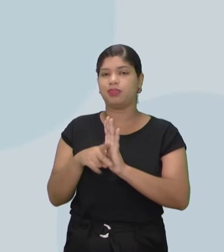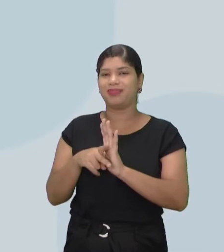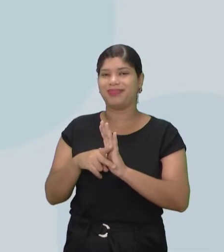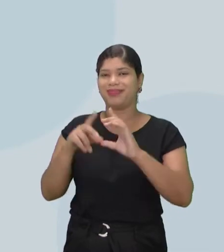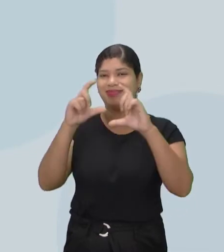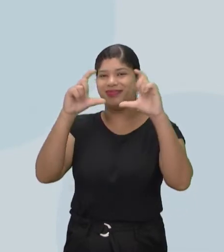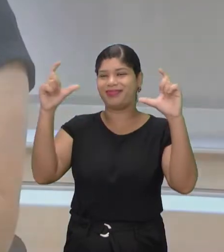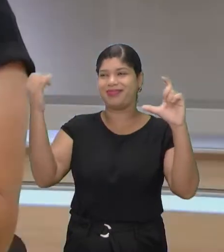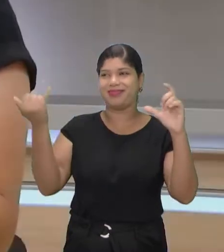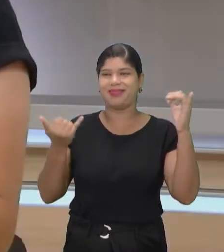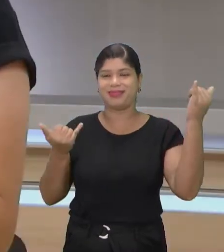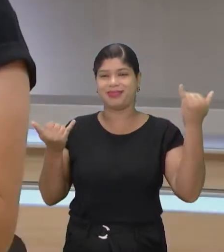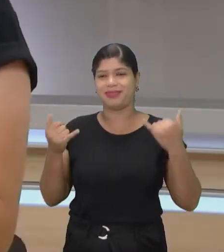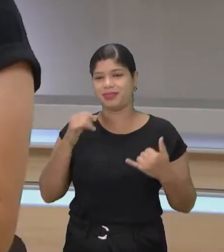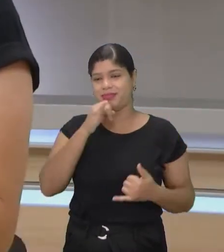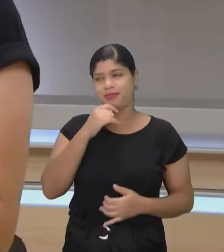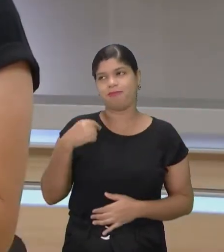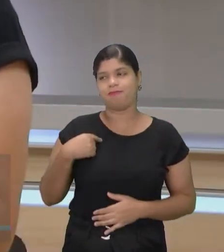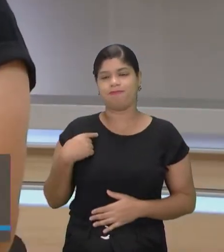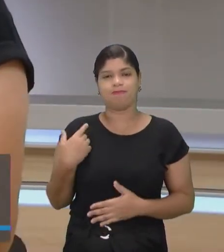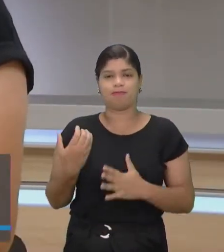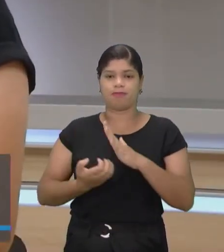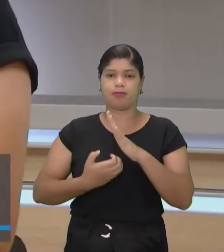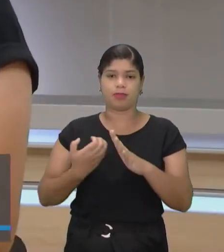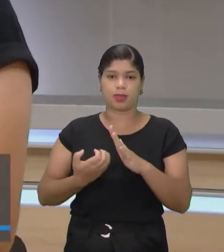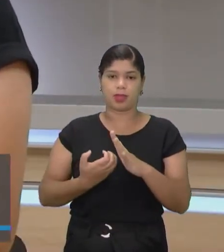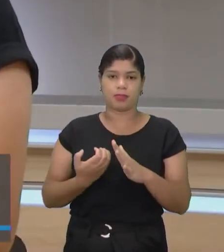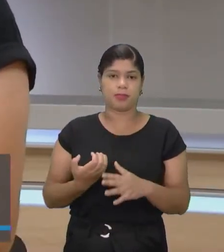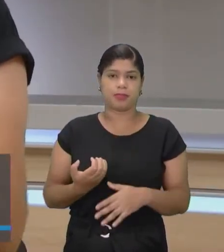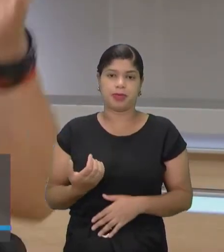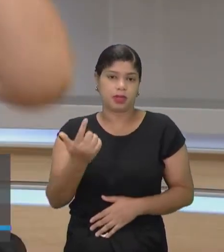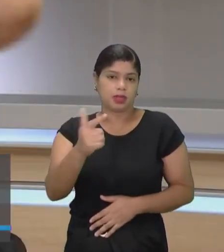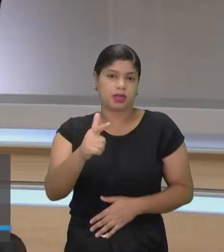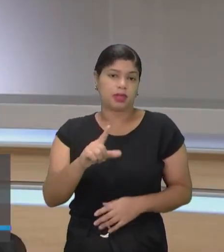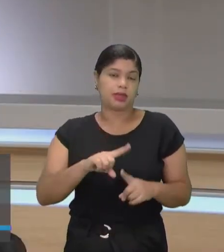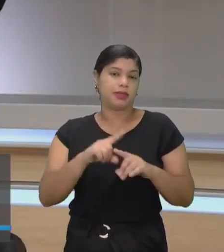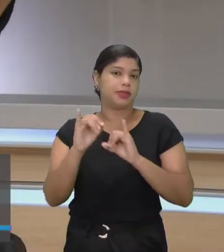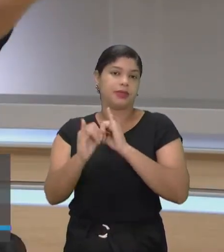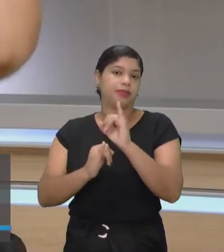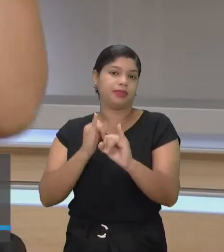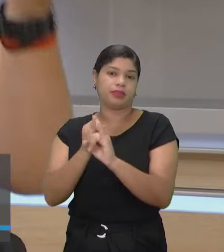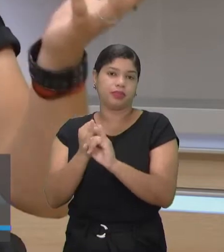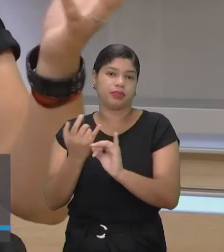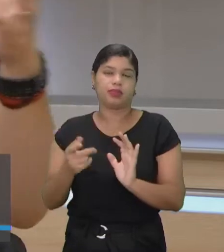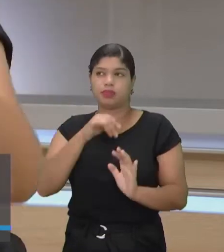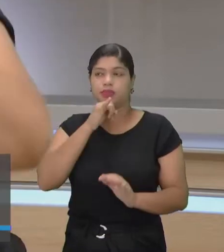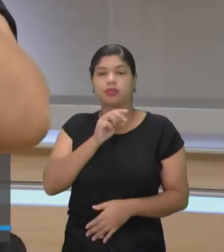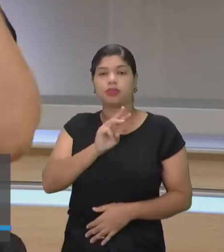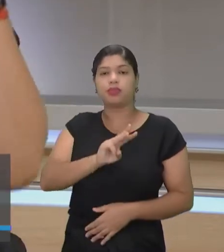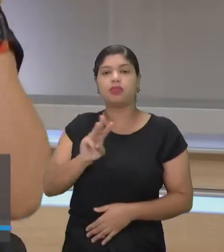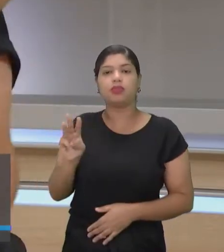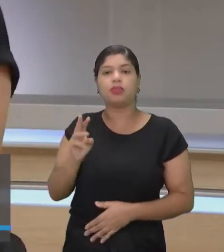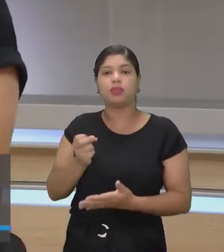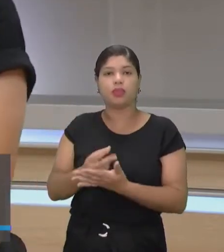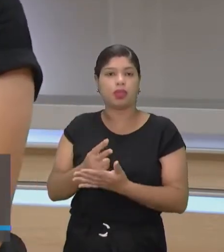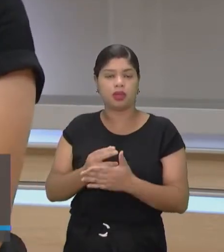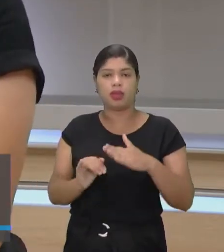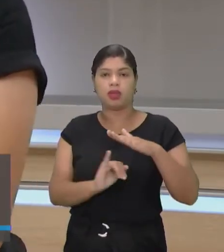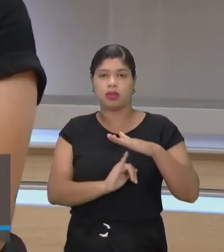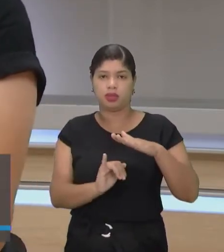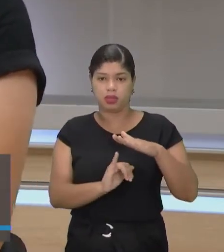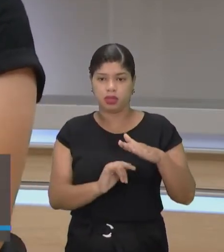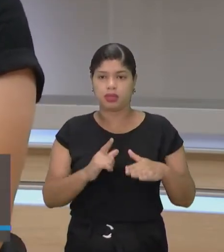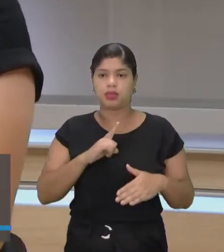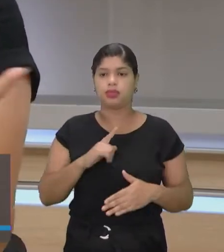por exemplo, eu não tenho uma empresa física, mas eu tenho uma empresa online. Sei lá, eu tenho um site de vendas, um e-commerce. E aí